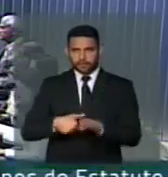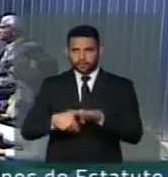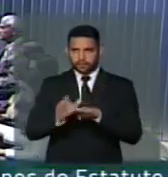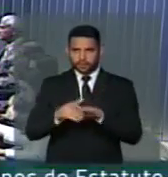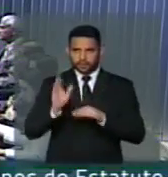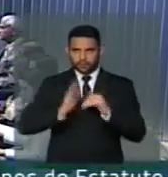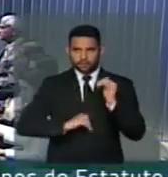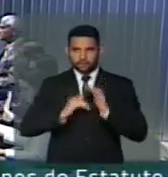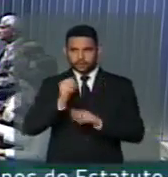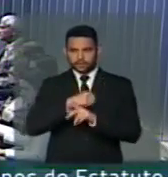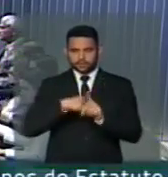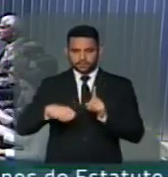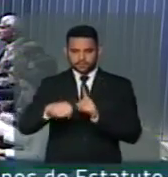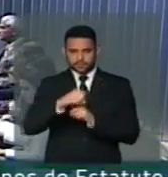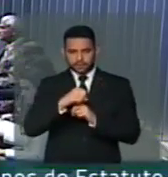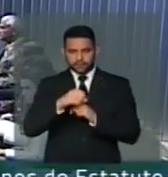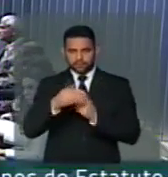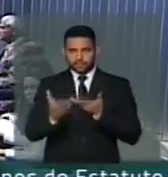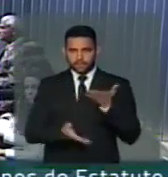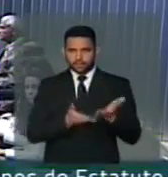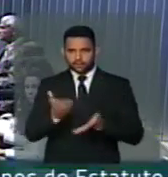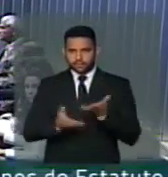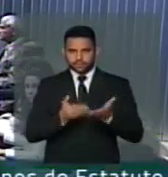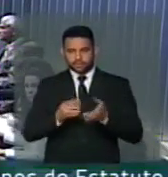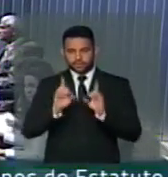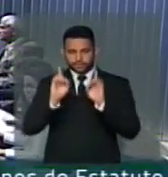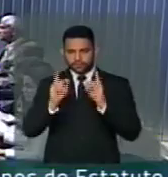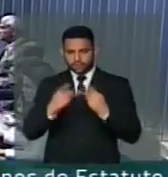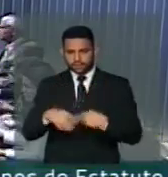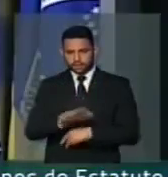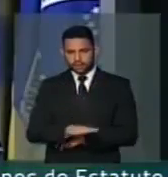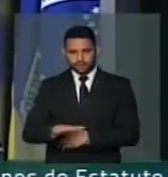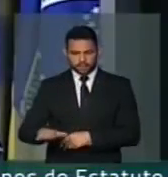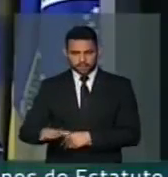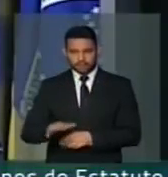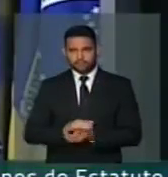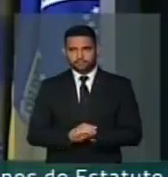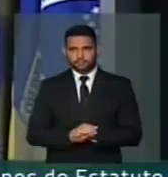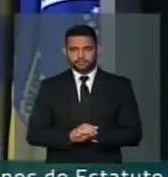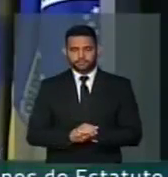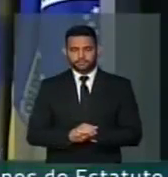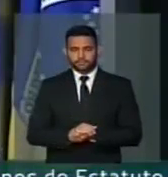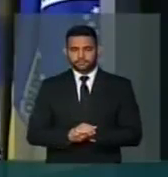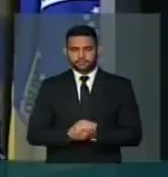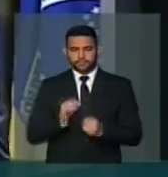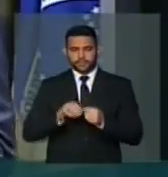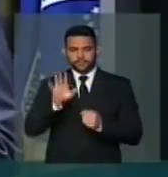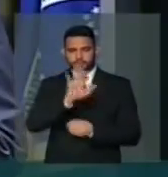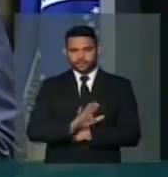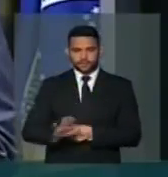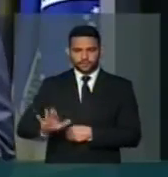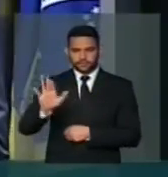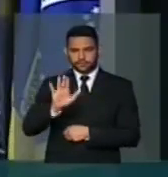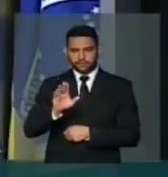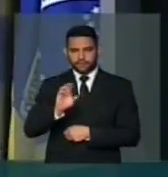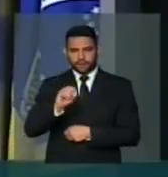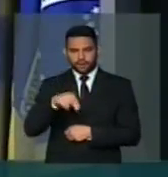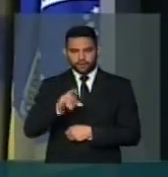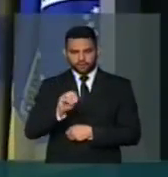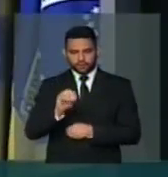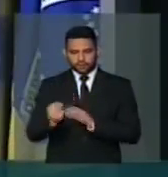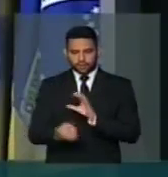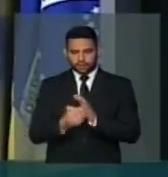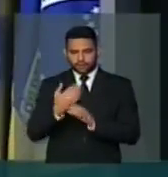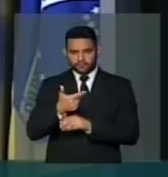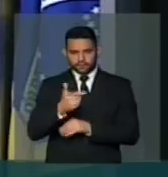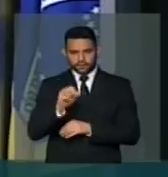a prática social no atendimento dos direitos da criança. No âmbito internacional, a ONU criou em